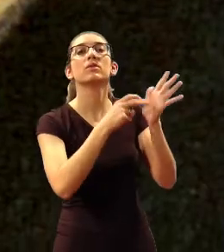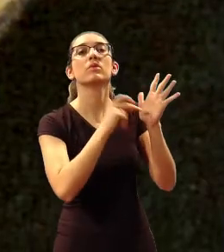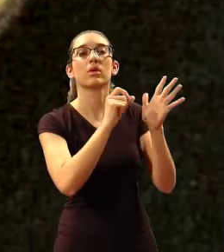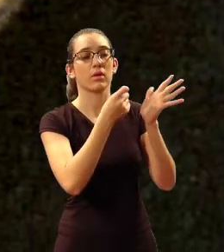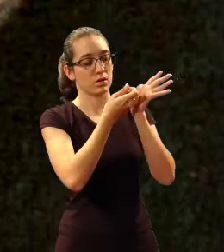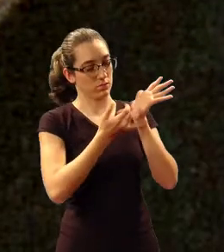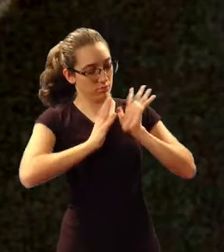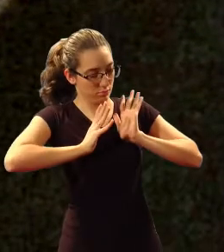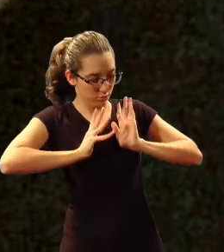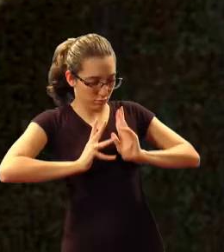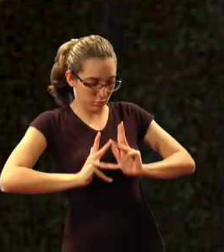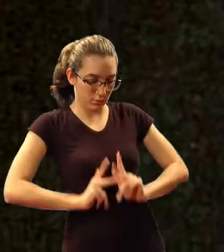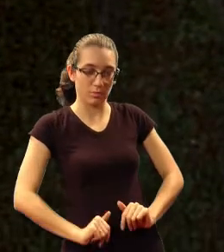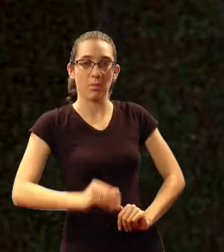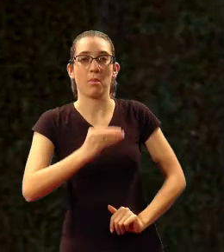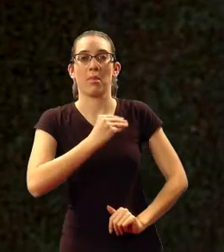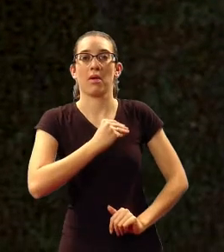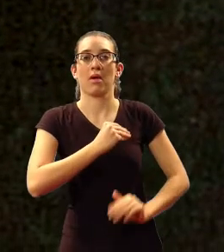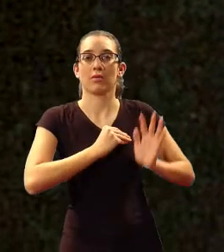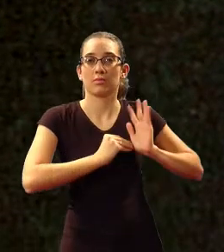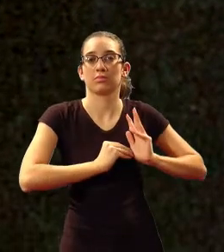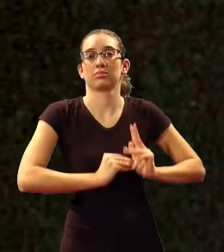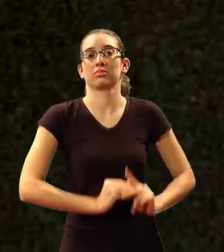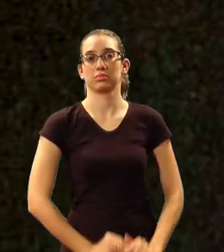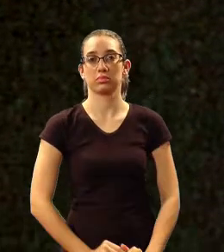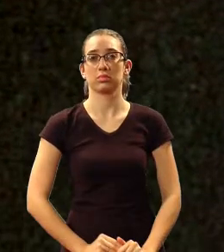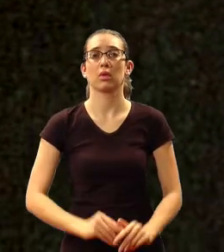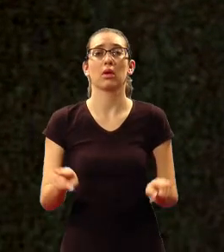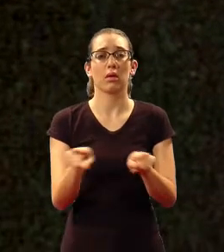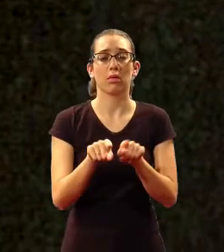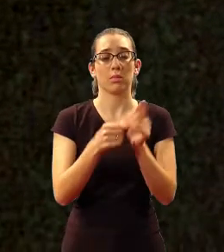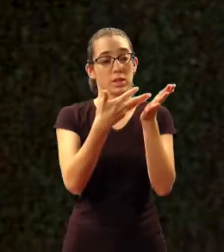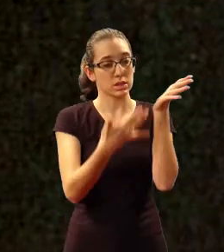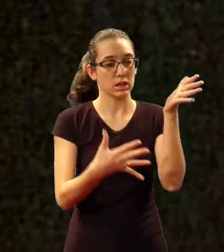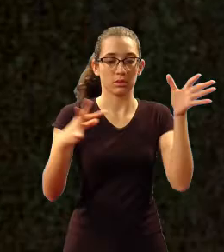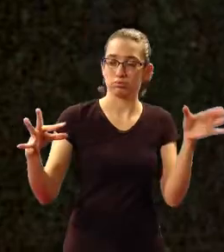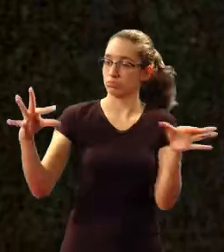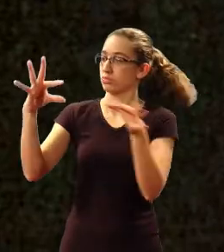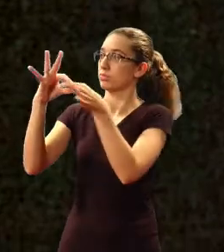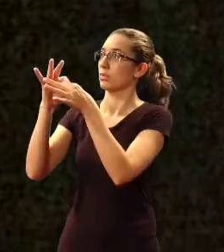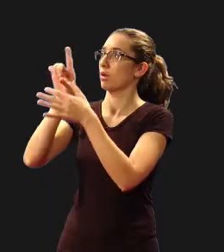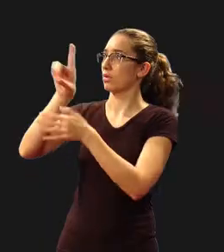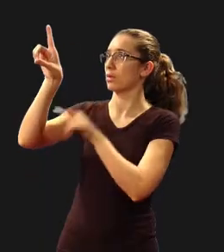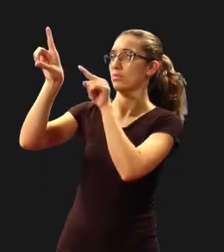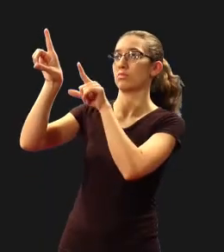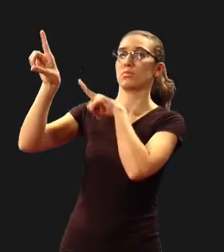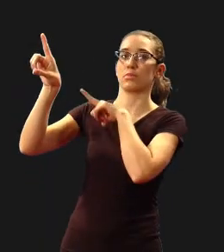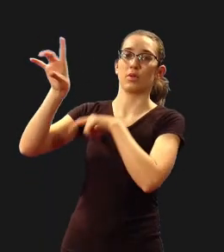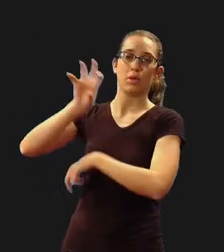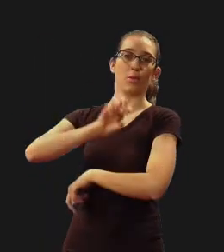retrata sangue que nos purifica de todos os pecados e que nos liga ao Deus amoroso.